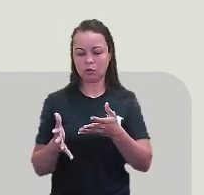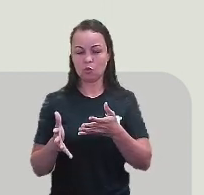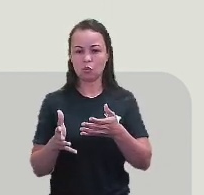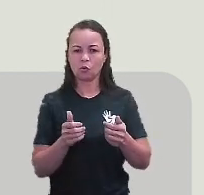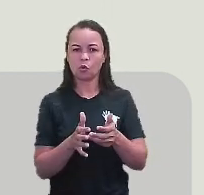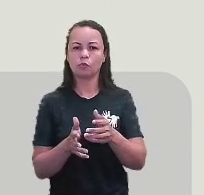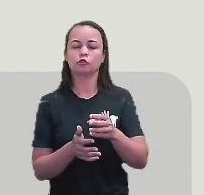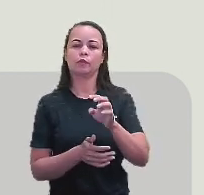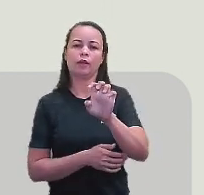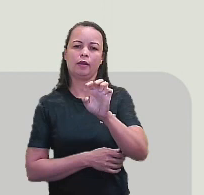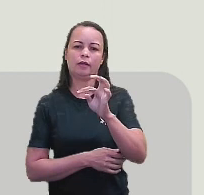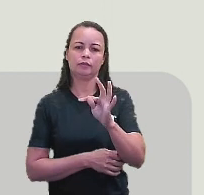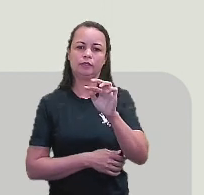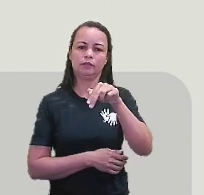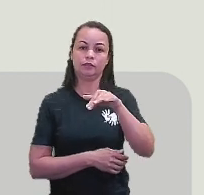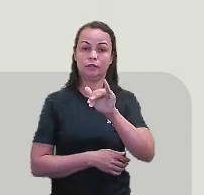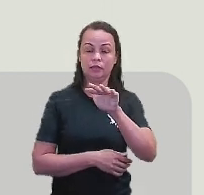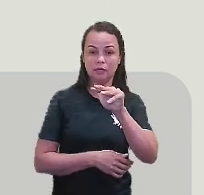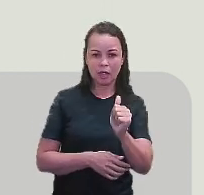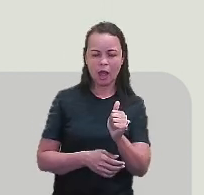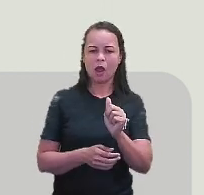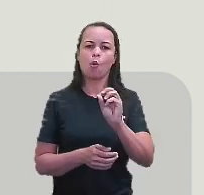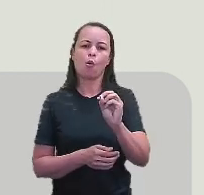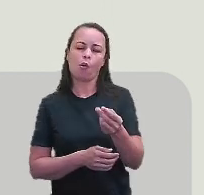que pertencem ou pela religião que